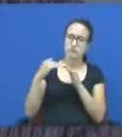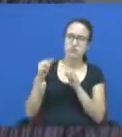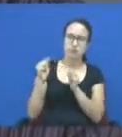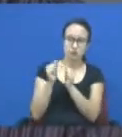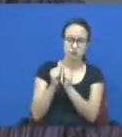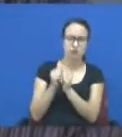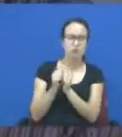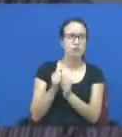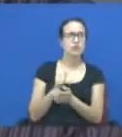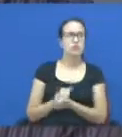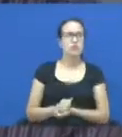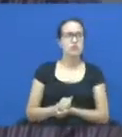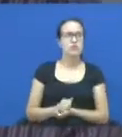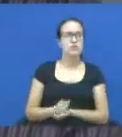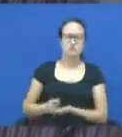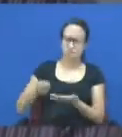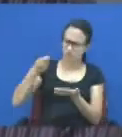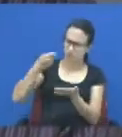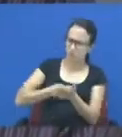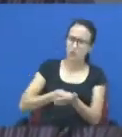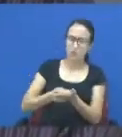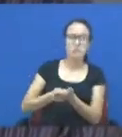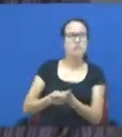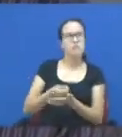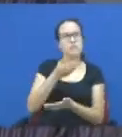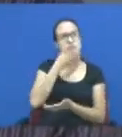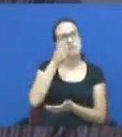da cobrança melhor sobre